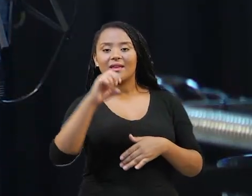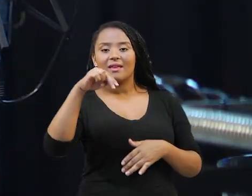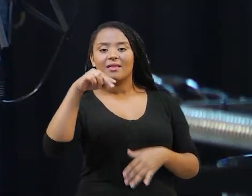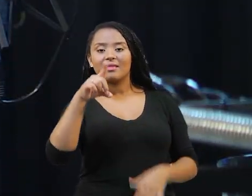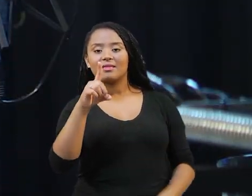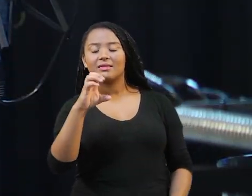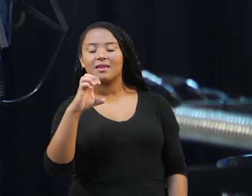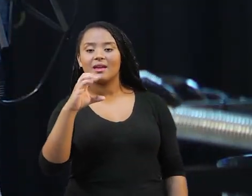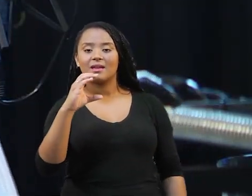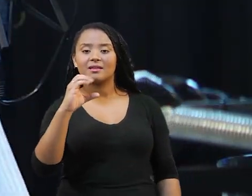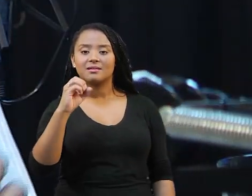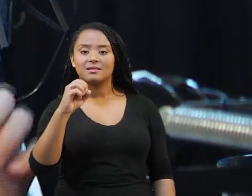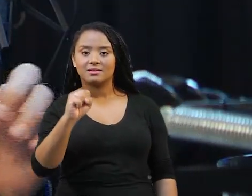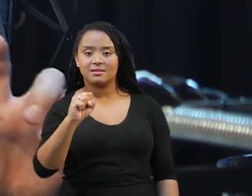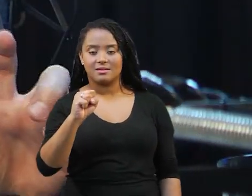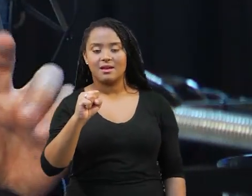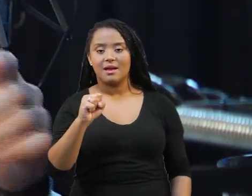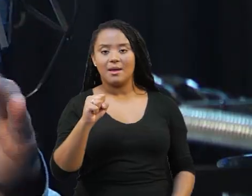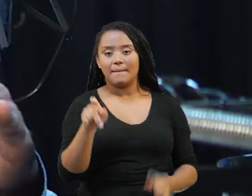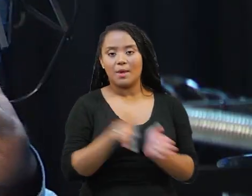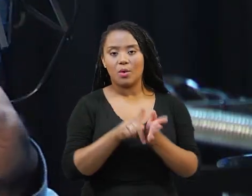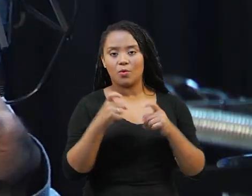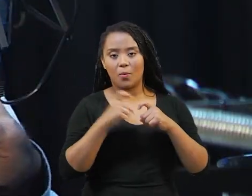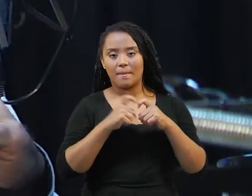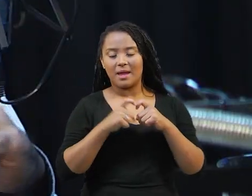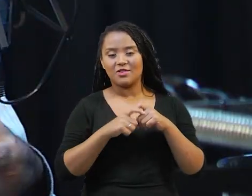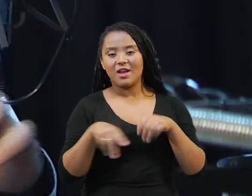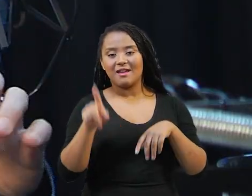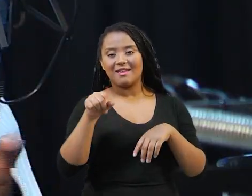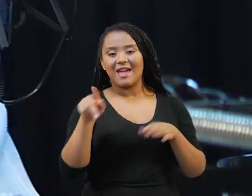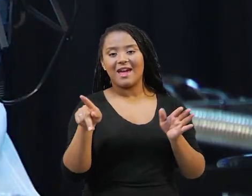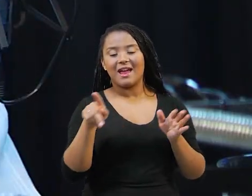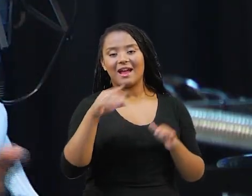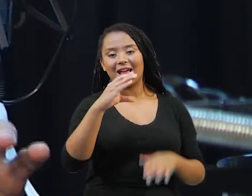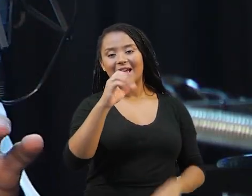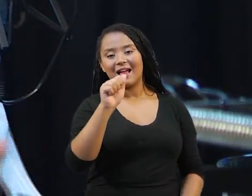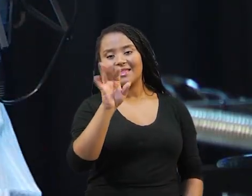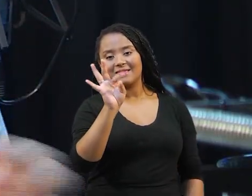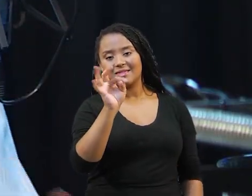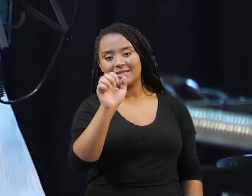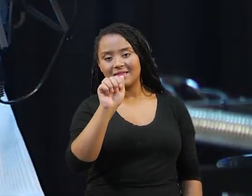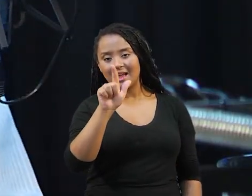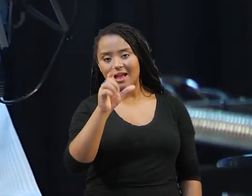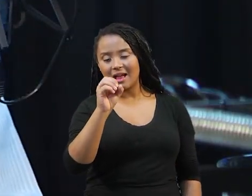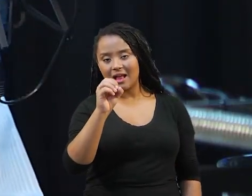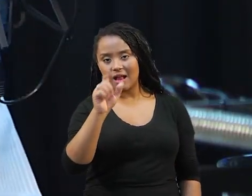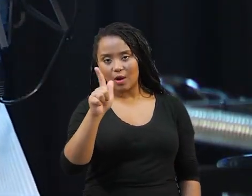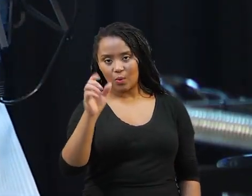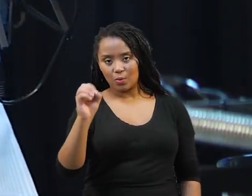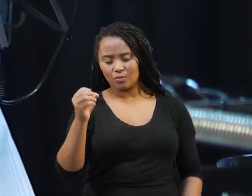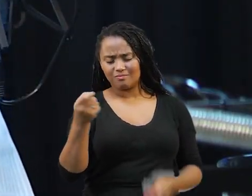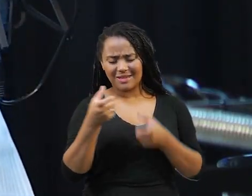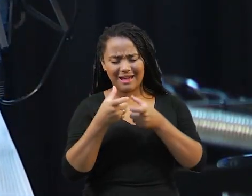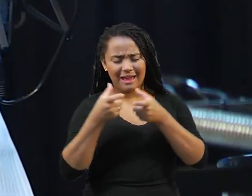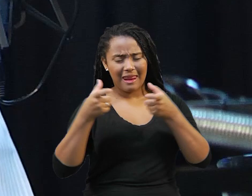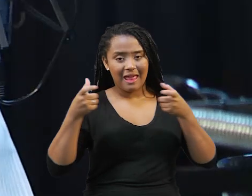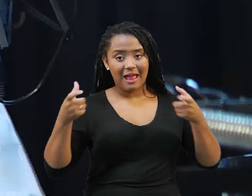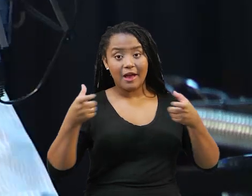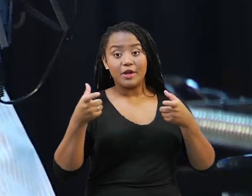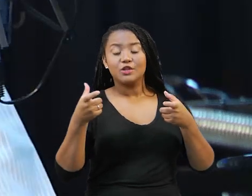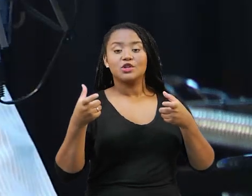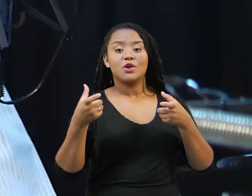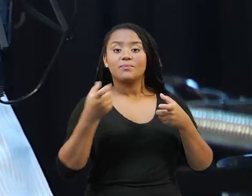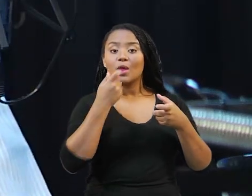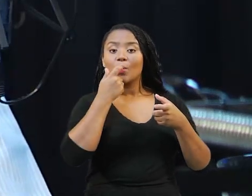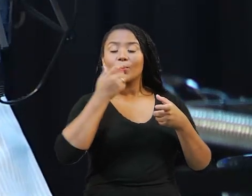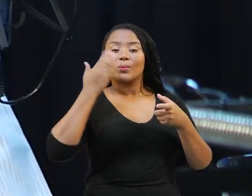índex médicos, que eram catálogos imensos com as últimas publicações. Então,